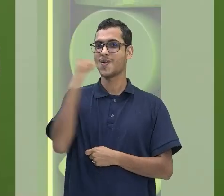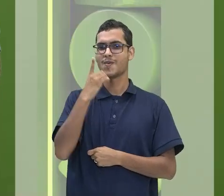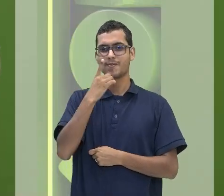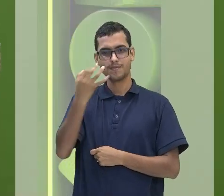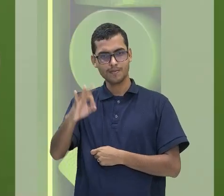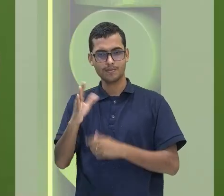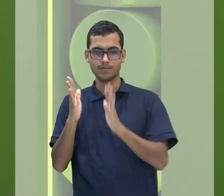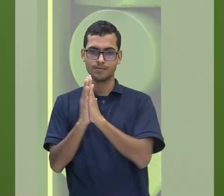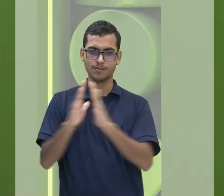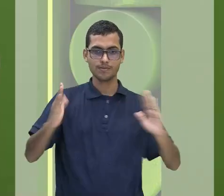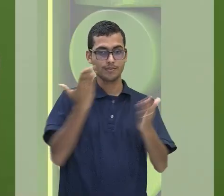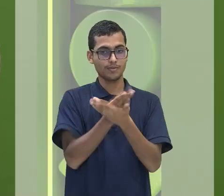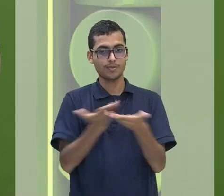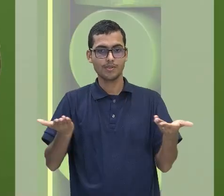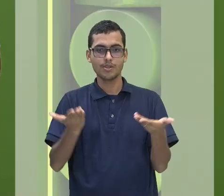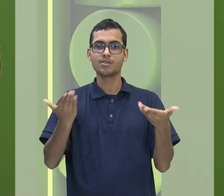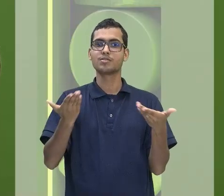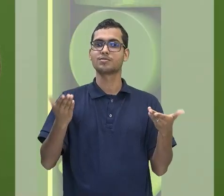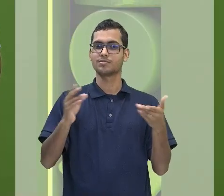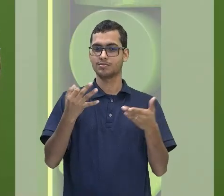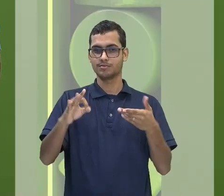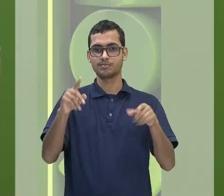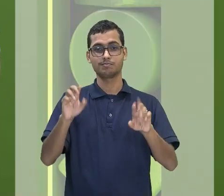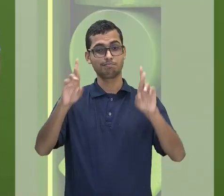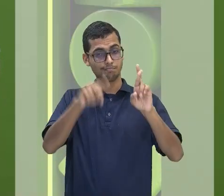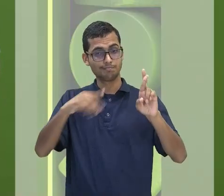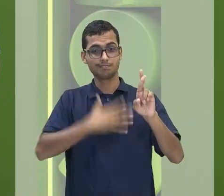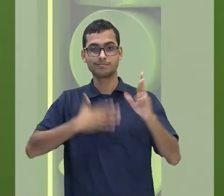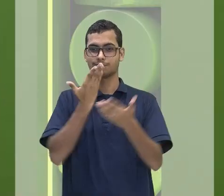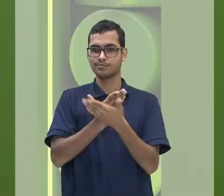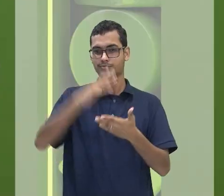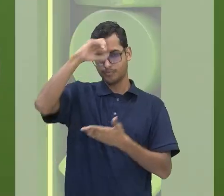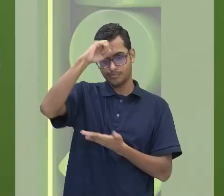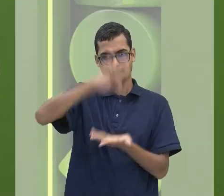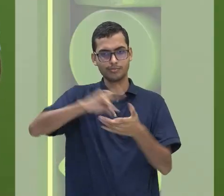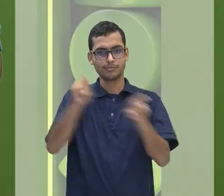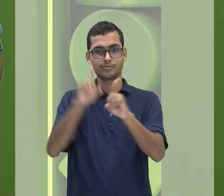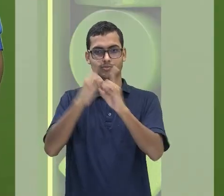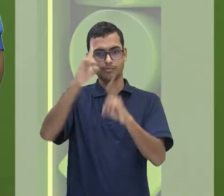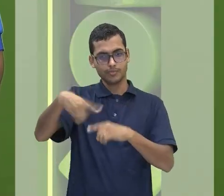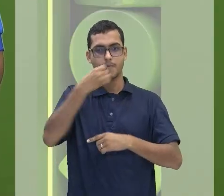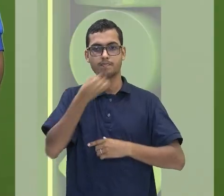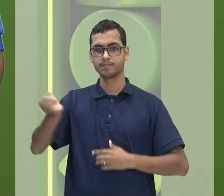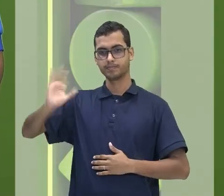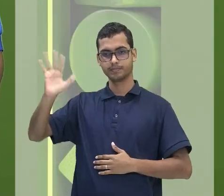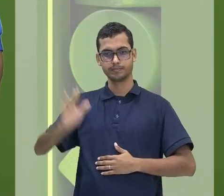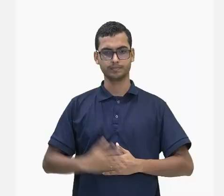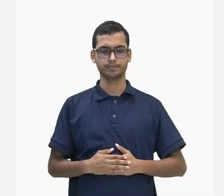Então, essa foi a nossa aula de hoje. Eu espero que vocês tenham gostado. Até a próxima!